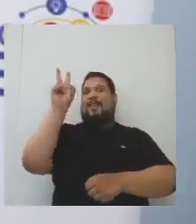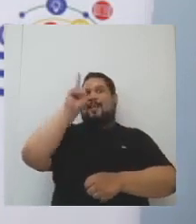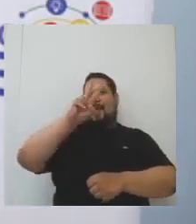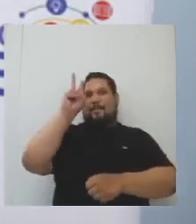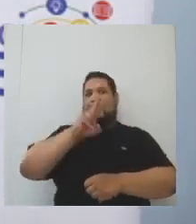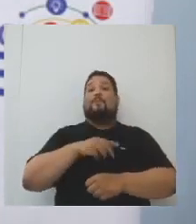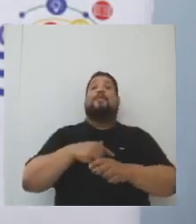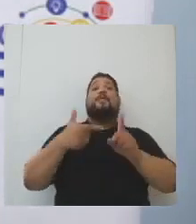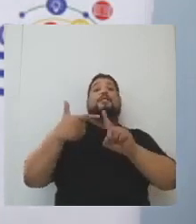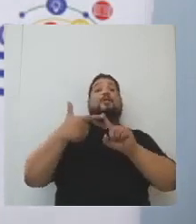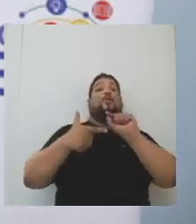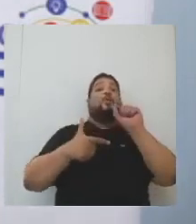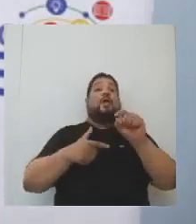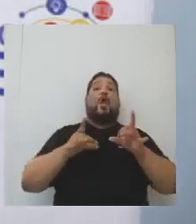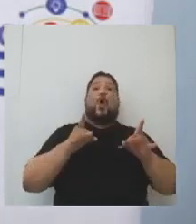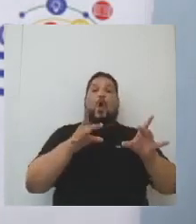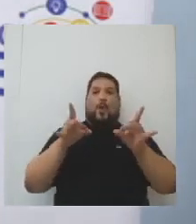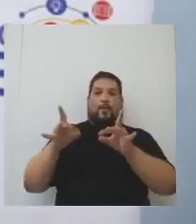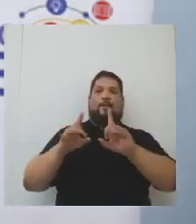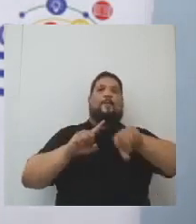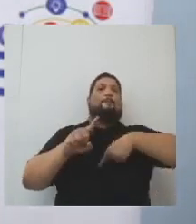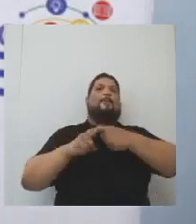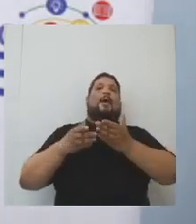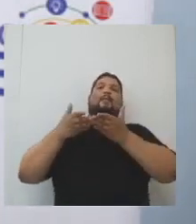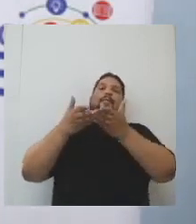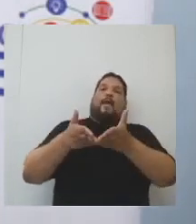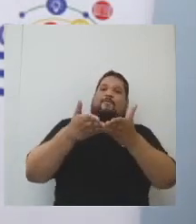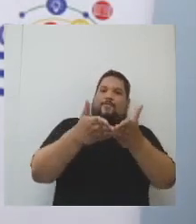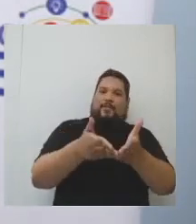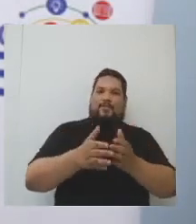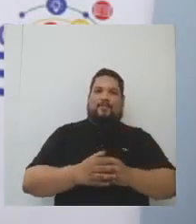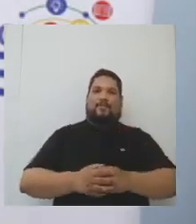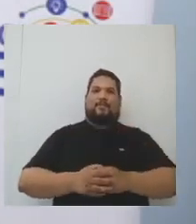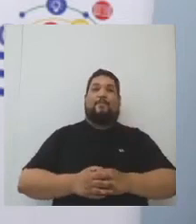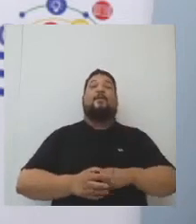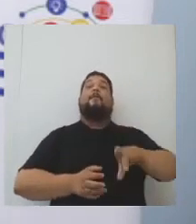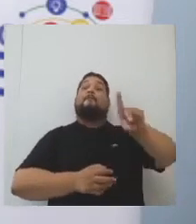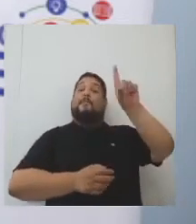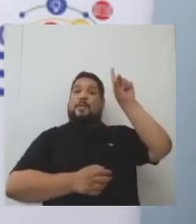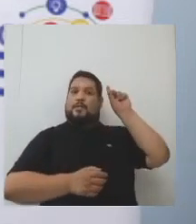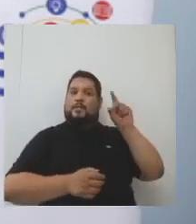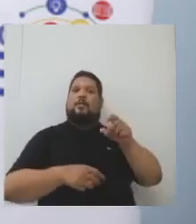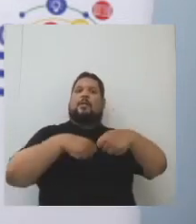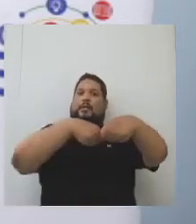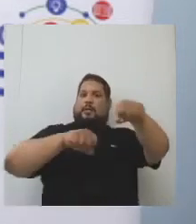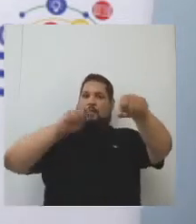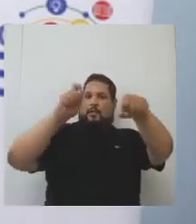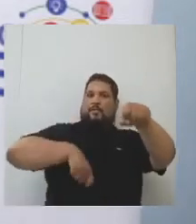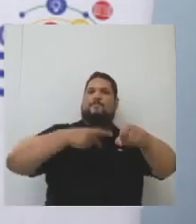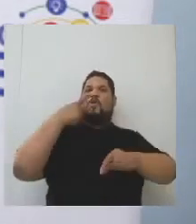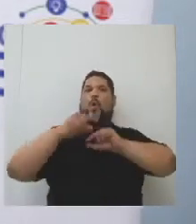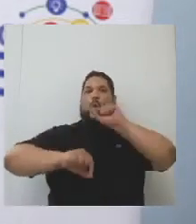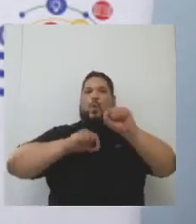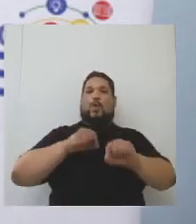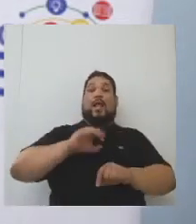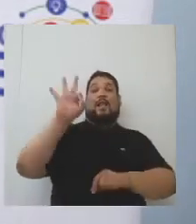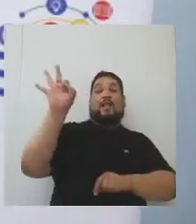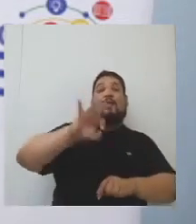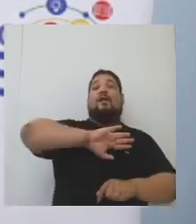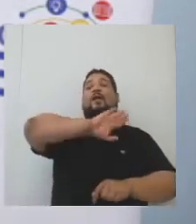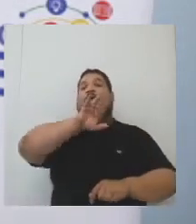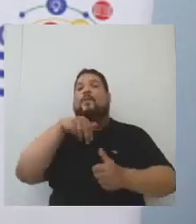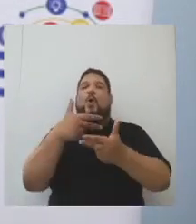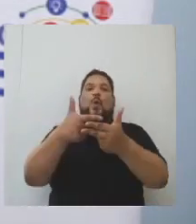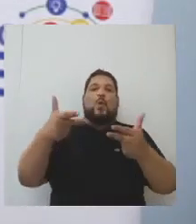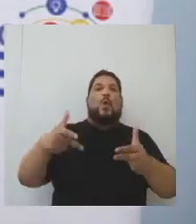o segundo é o de comércio e navegação. Então esse tratado na época garantia o quê? A redução de tarifas